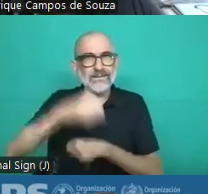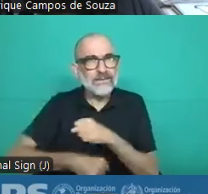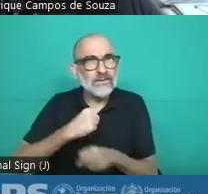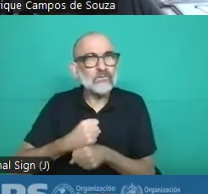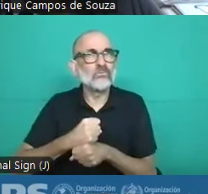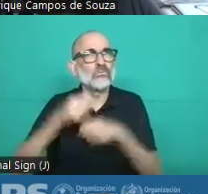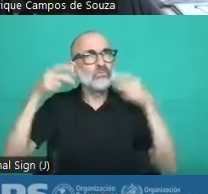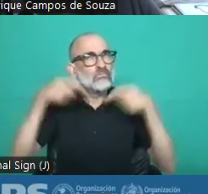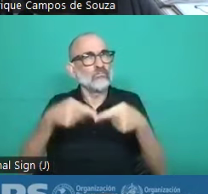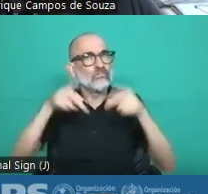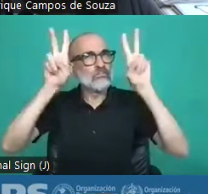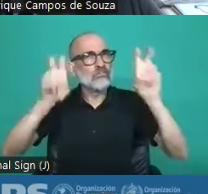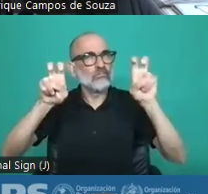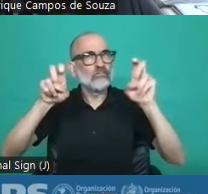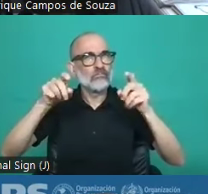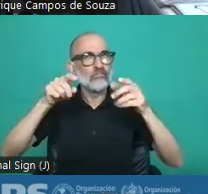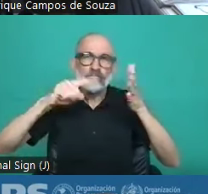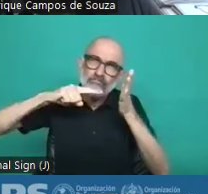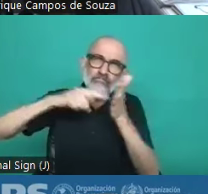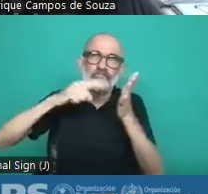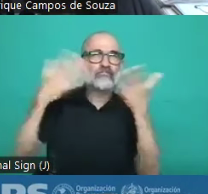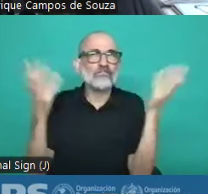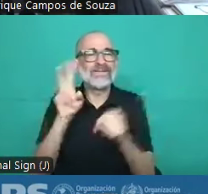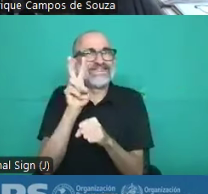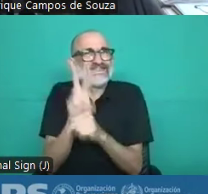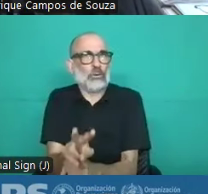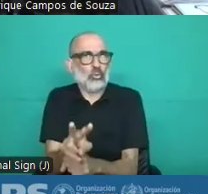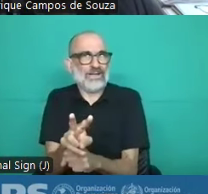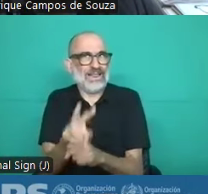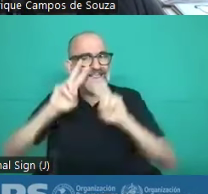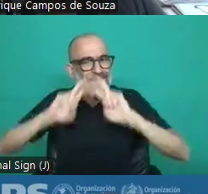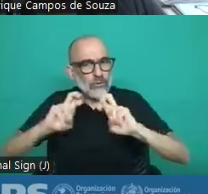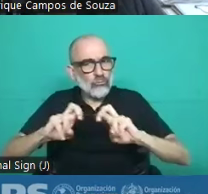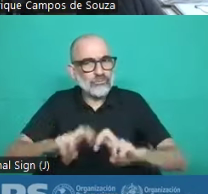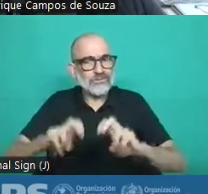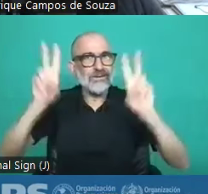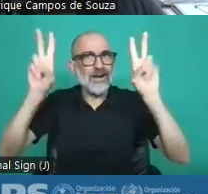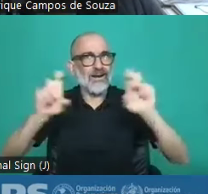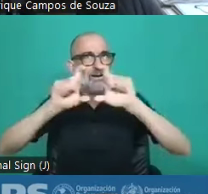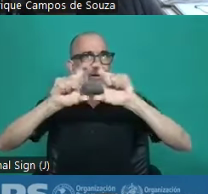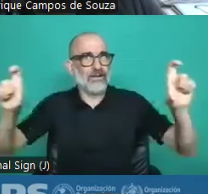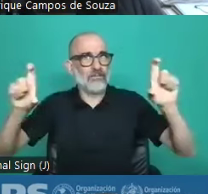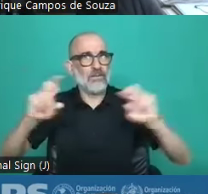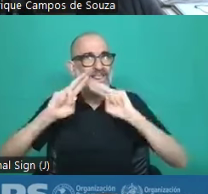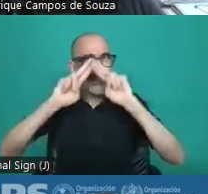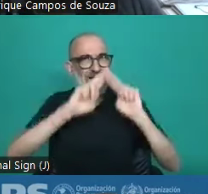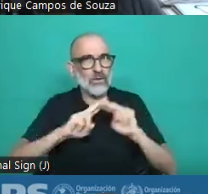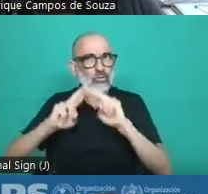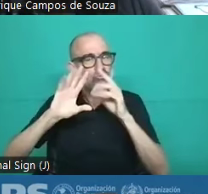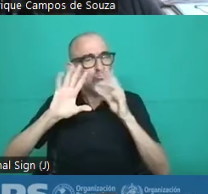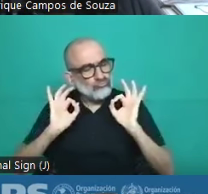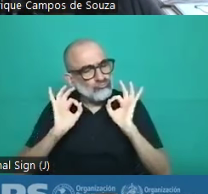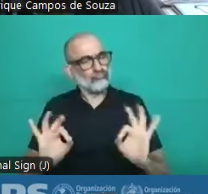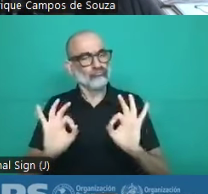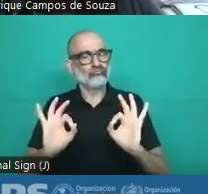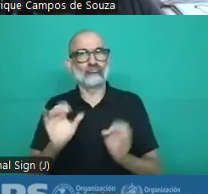segurança diagnósticos corretos, pacientes seguros. Esse lema nos lembra a importância crucial